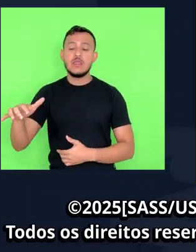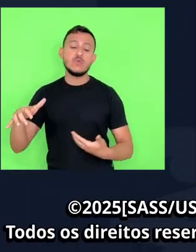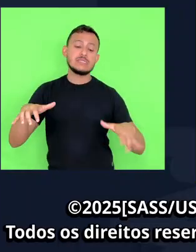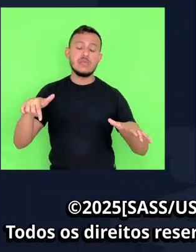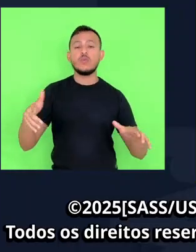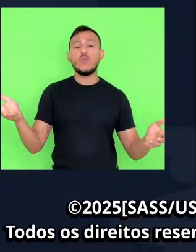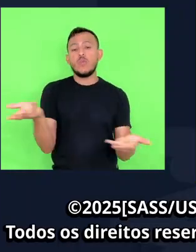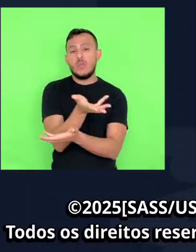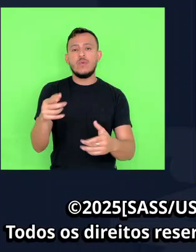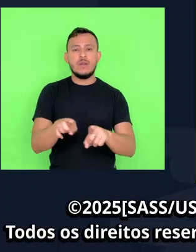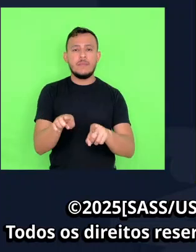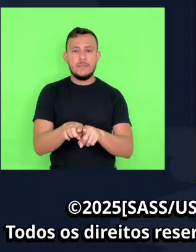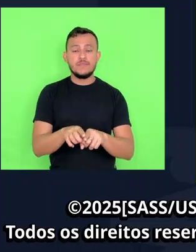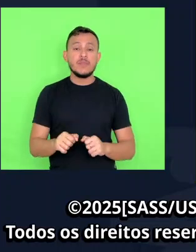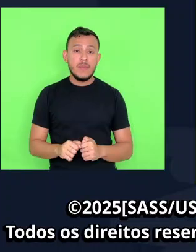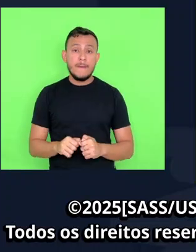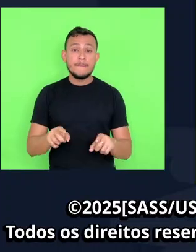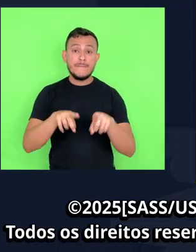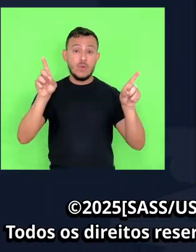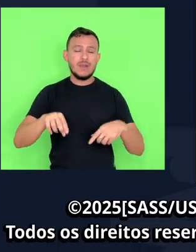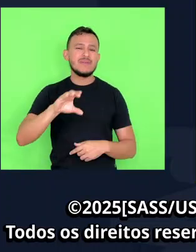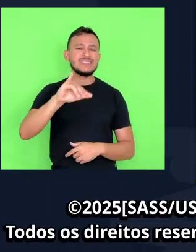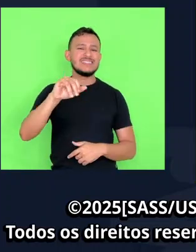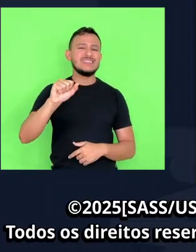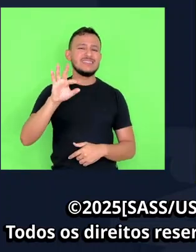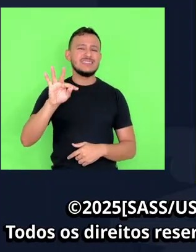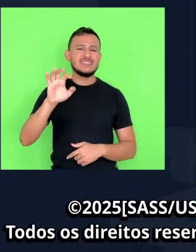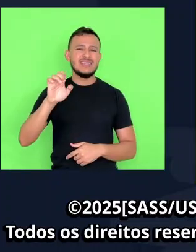intersetorial também. O programa Cisternas